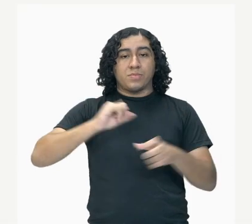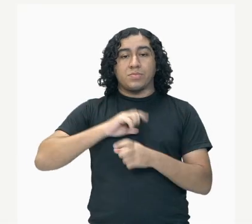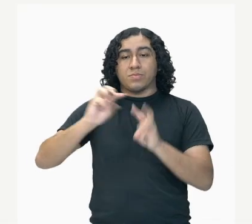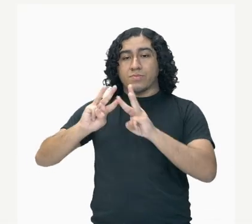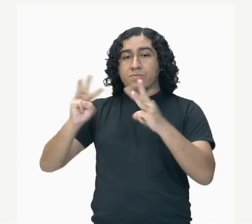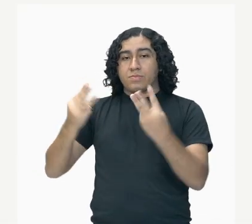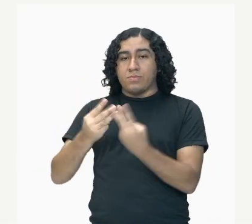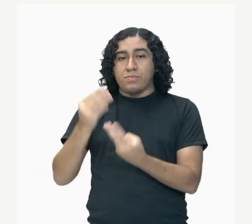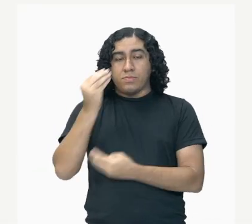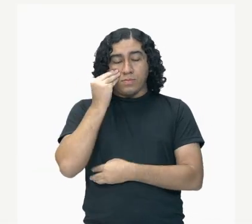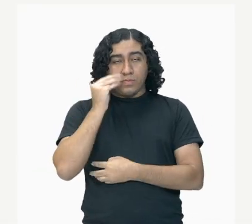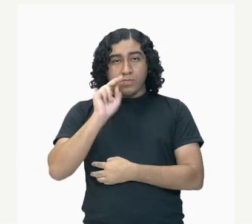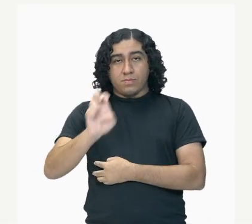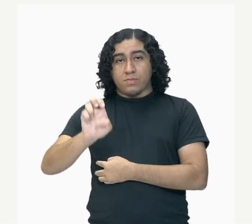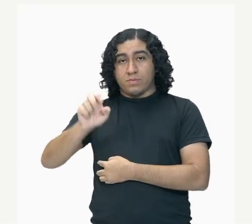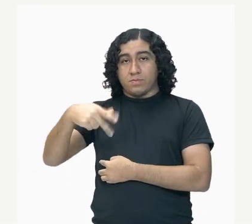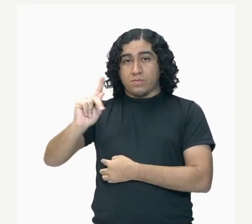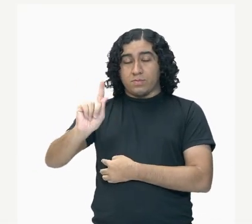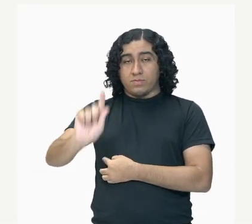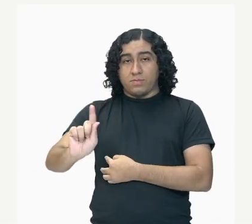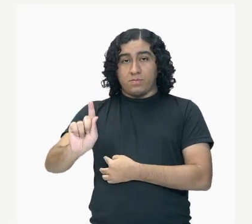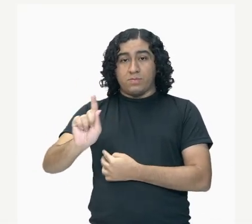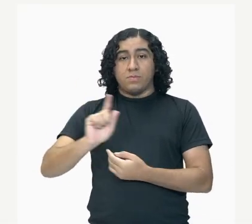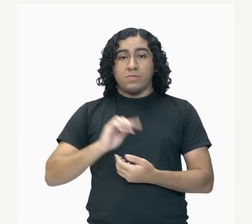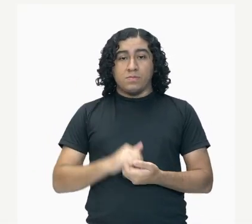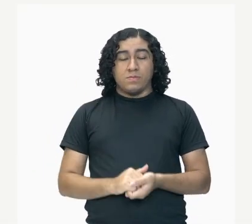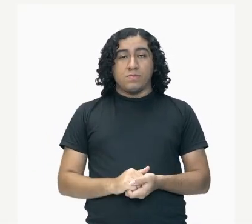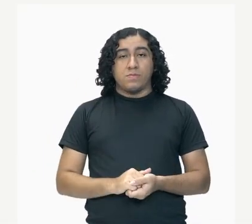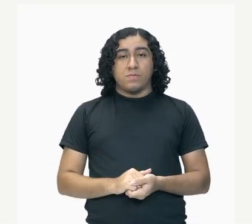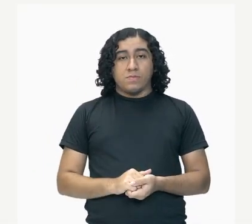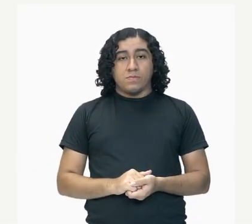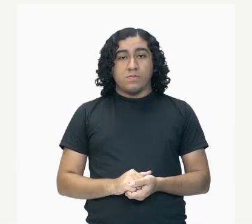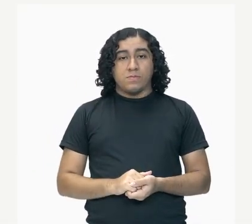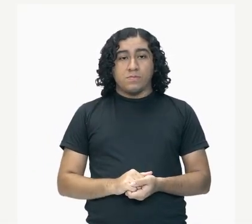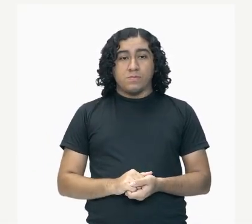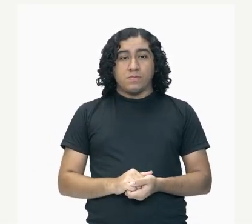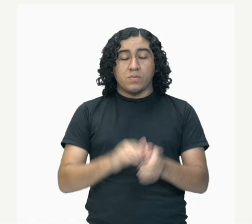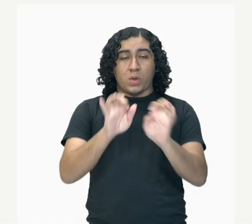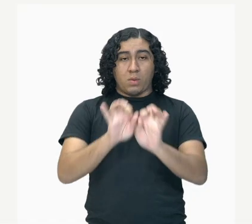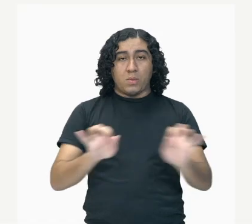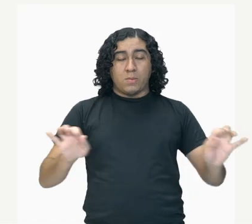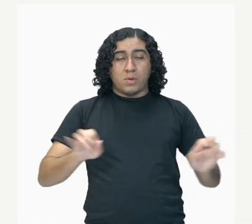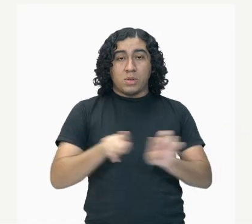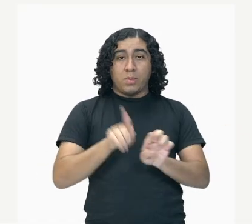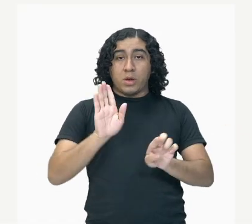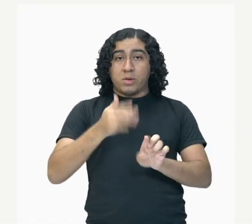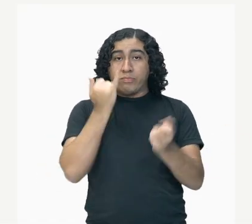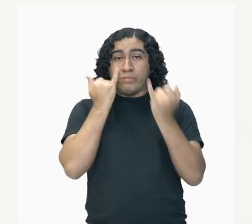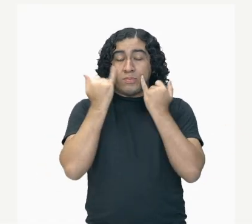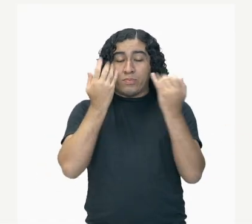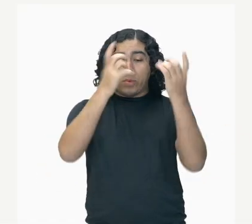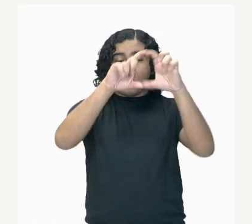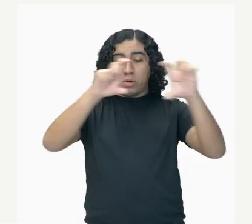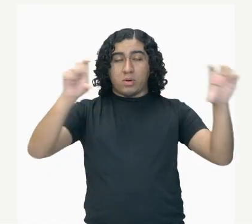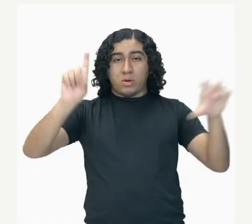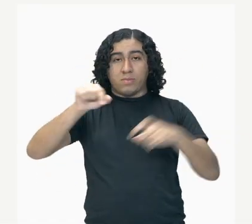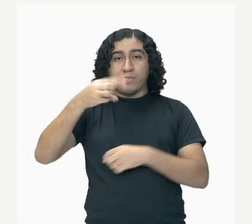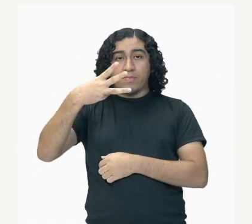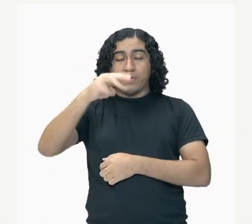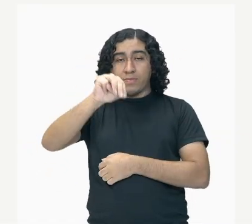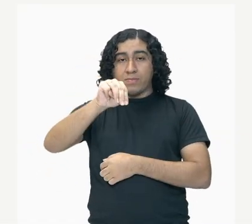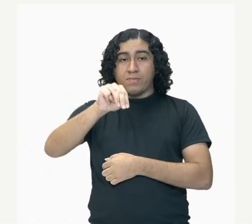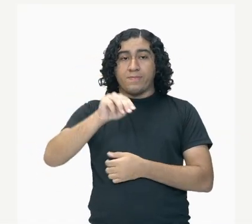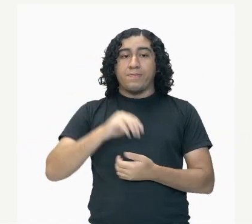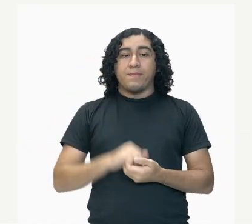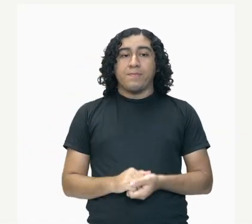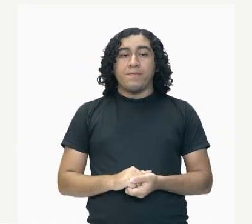ó ela vale 5 kg e o comprimento também foi informado aqui Vale 3 M